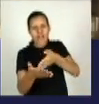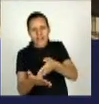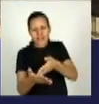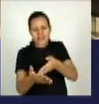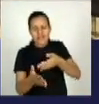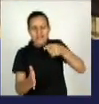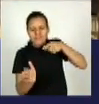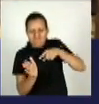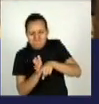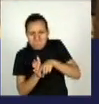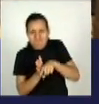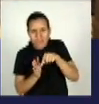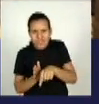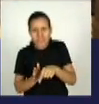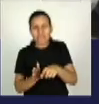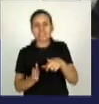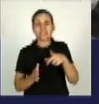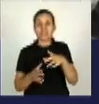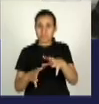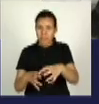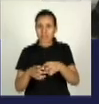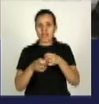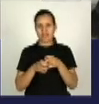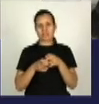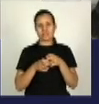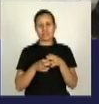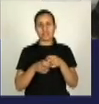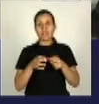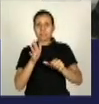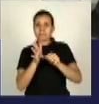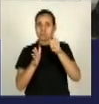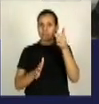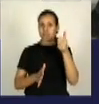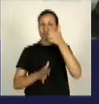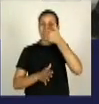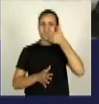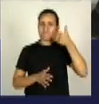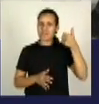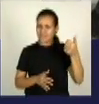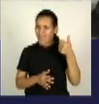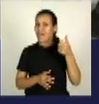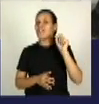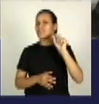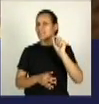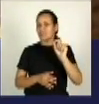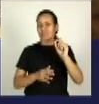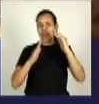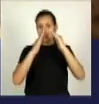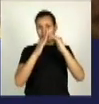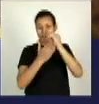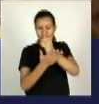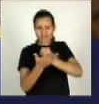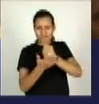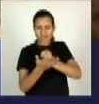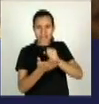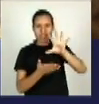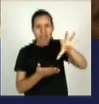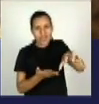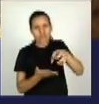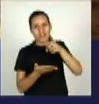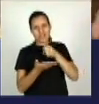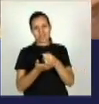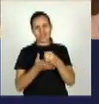toda uma estratégia de recolhimento. Então, em princípio, a ideia seria que as farmácias recolhessem